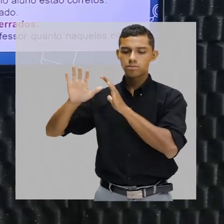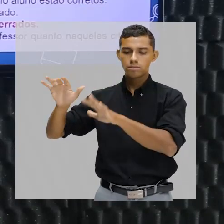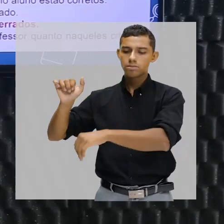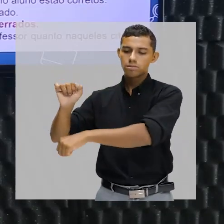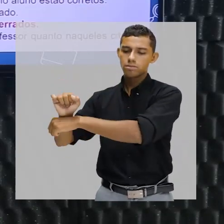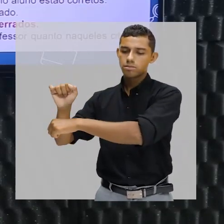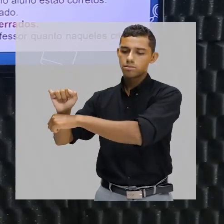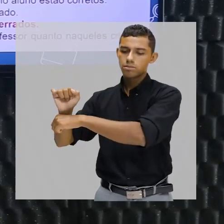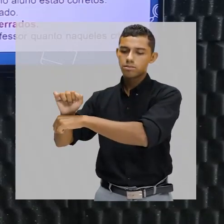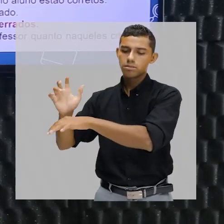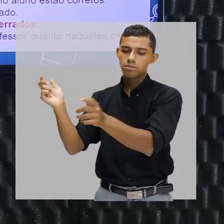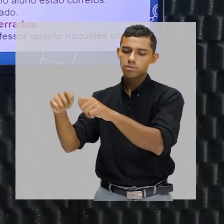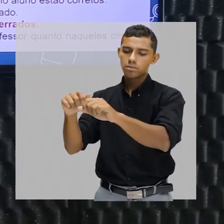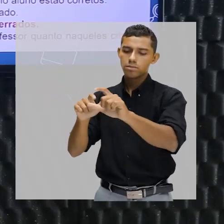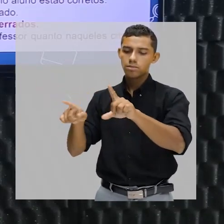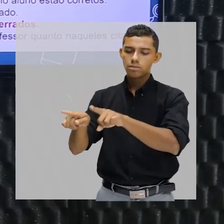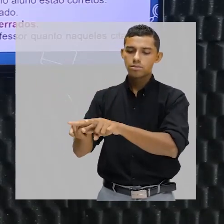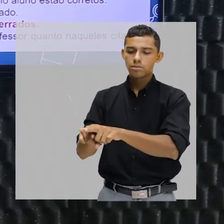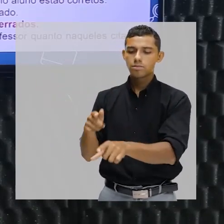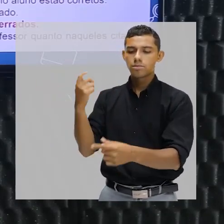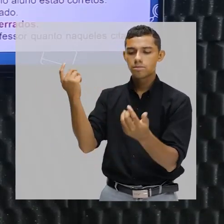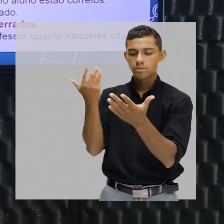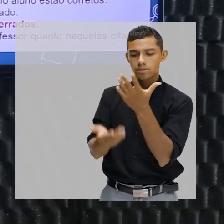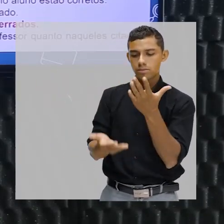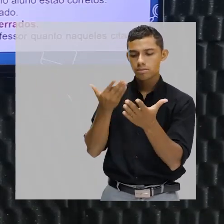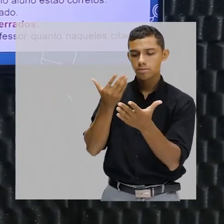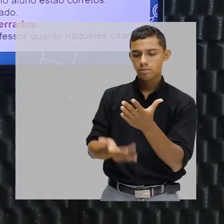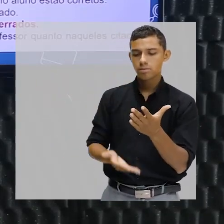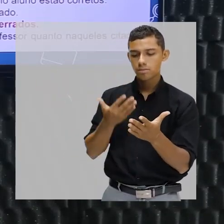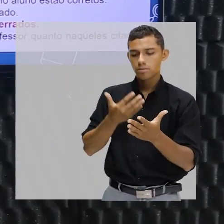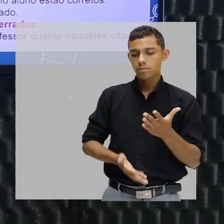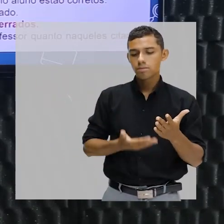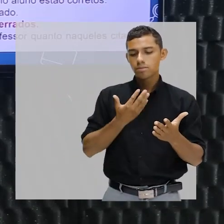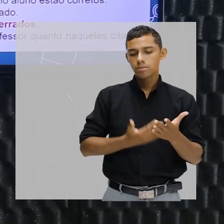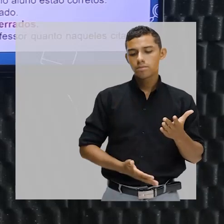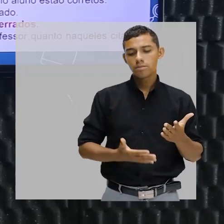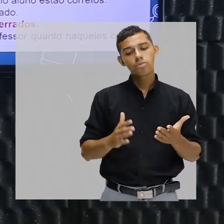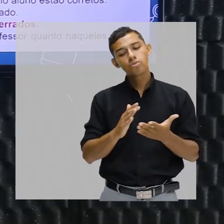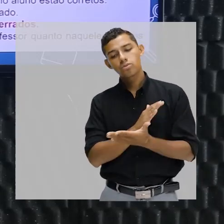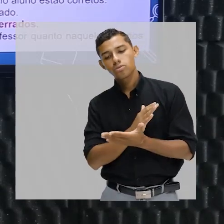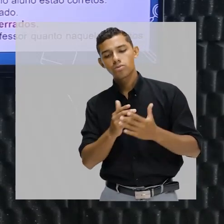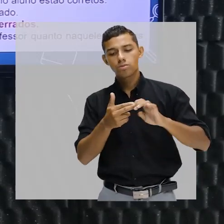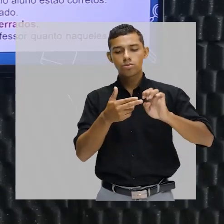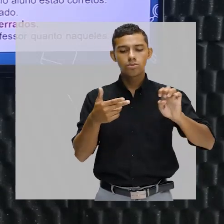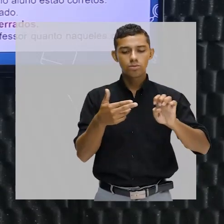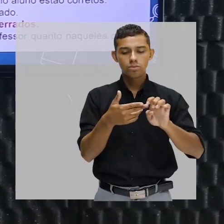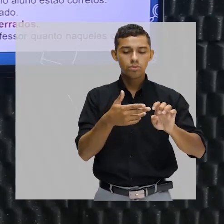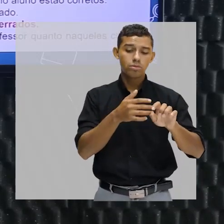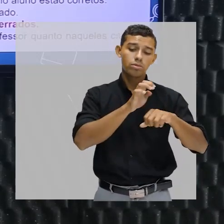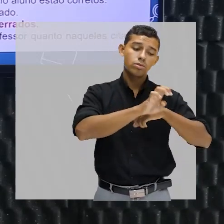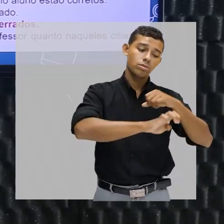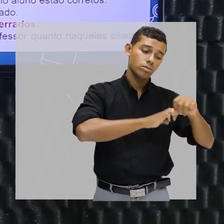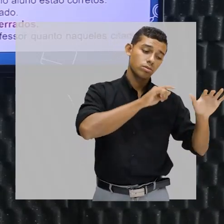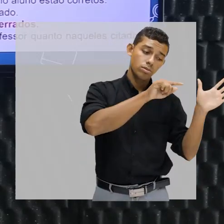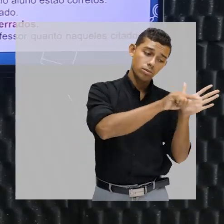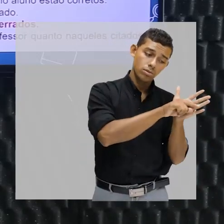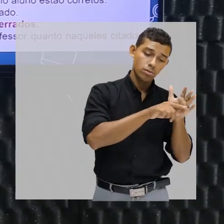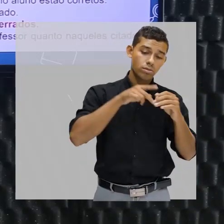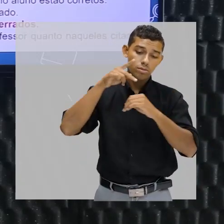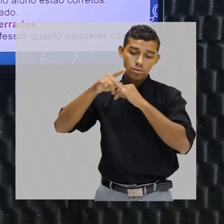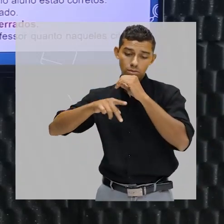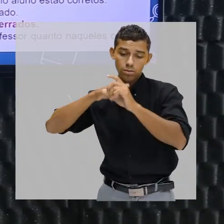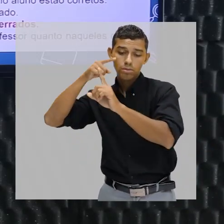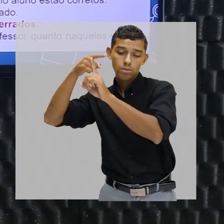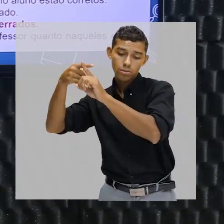instável, ele precisa se estabilizar e ele tem que perder, certo, alguns elementos. Então ele simplesmente ele emite o núcleo